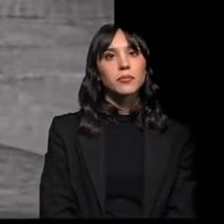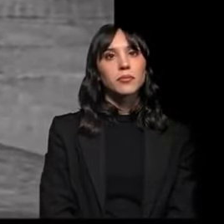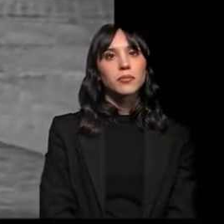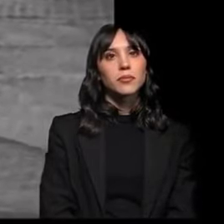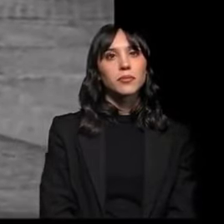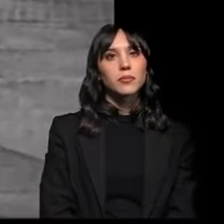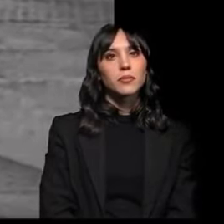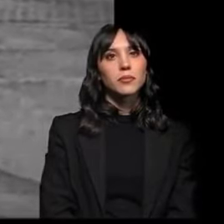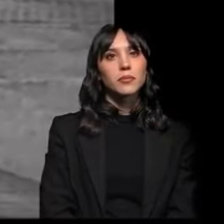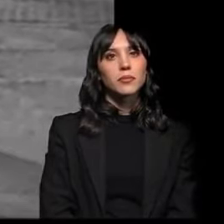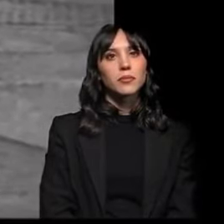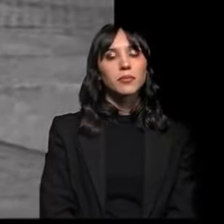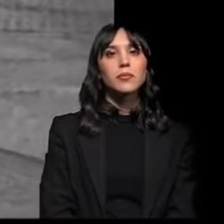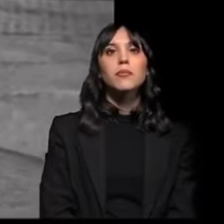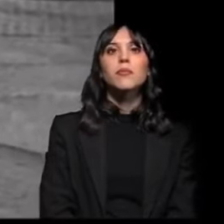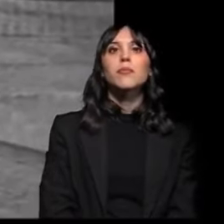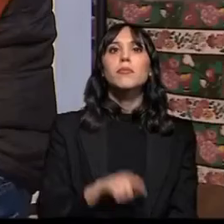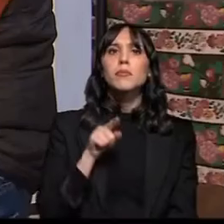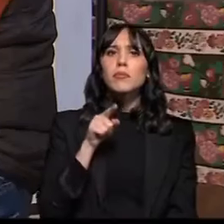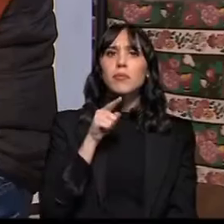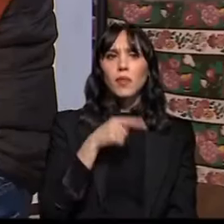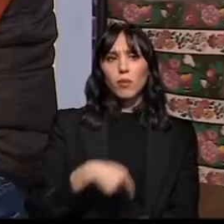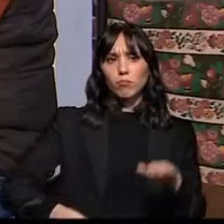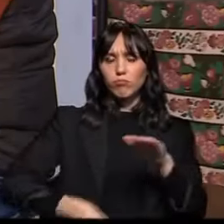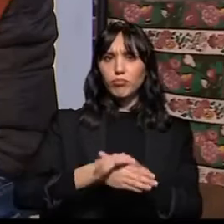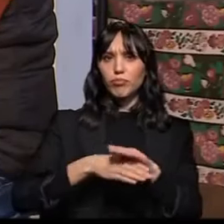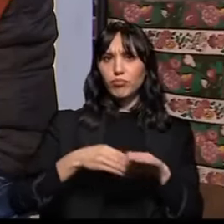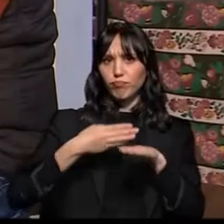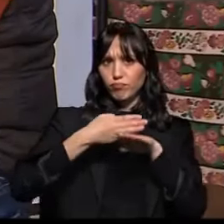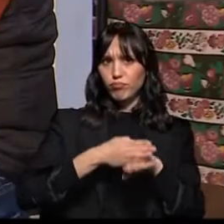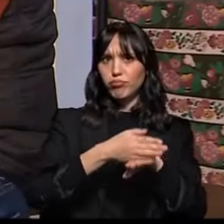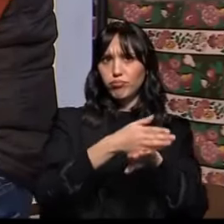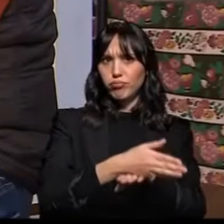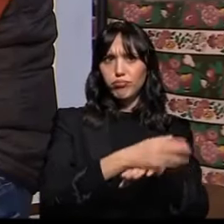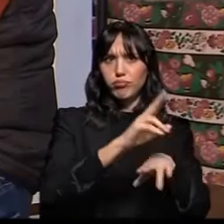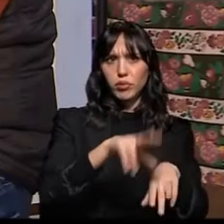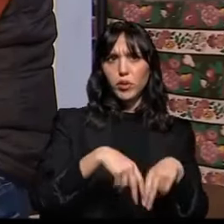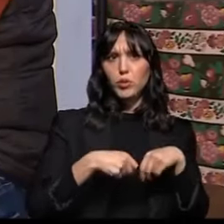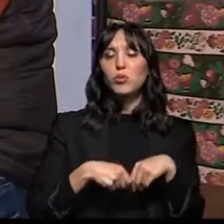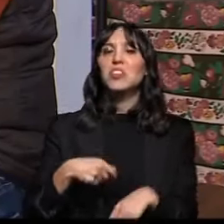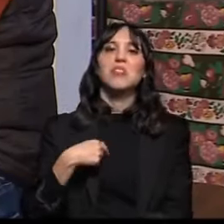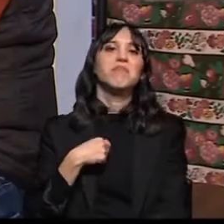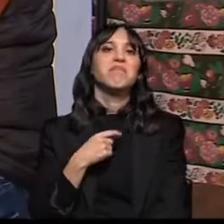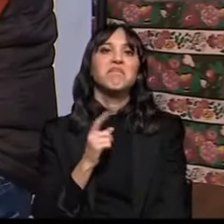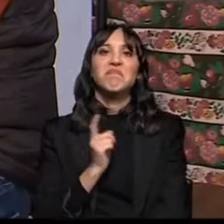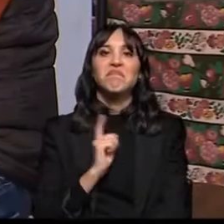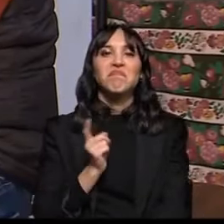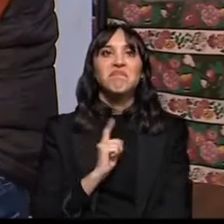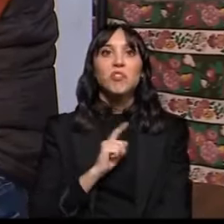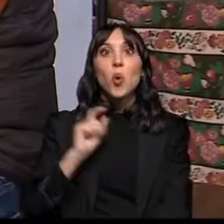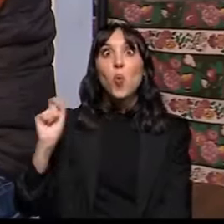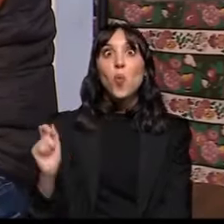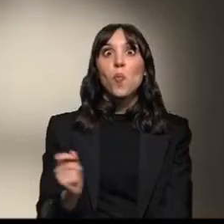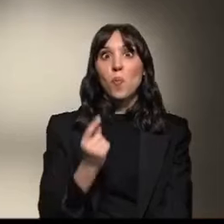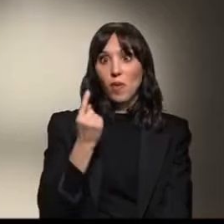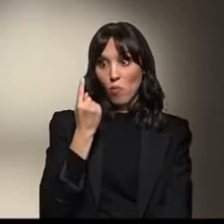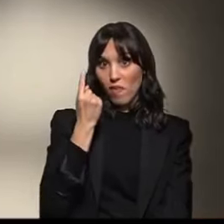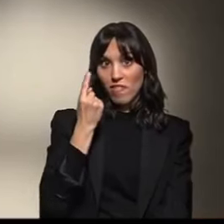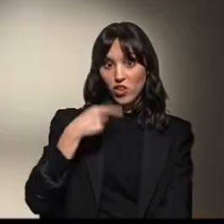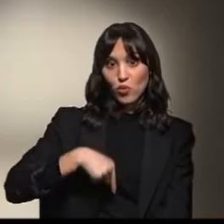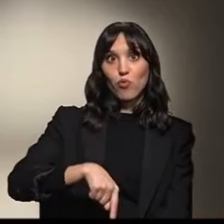A senhora nunca chegou a ir ao mar? Olha, por morte dos meus pecados, foi uma vez ao mar com o meu marido.